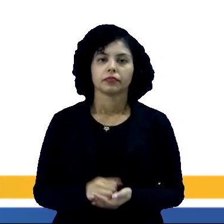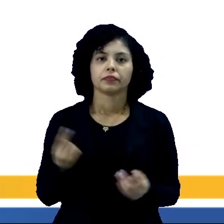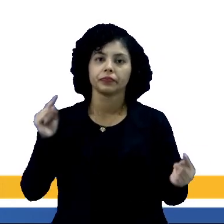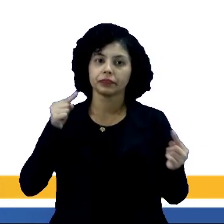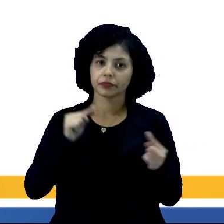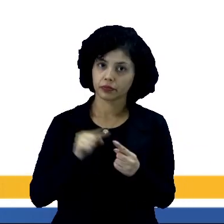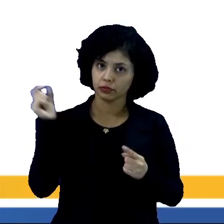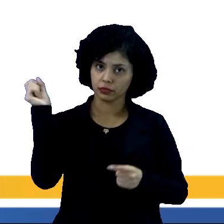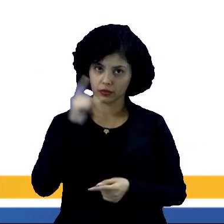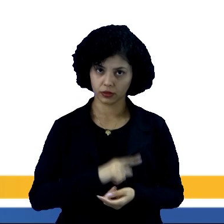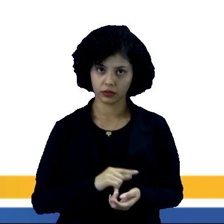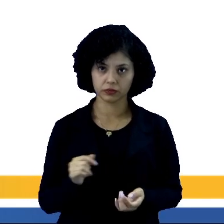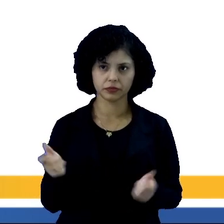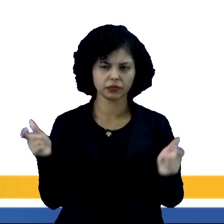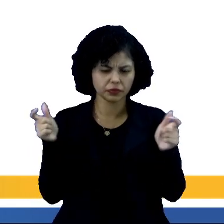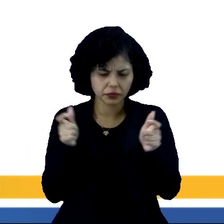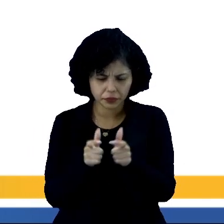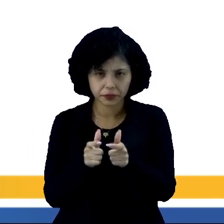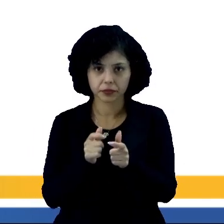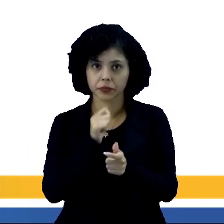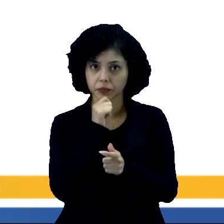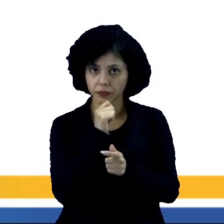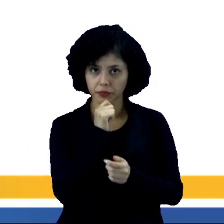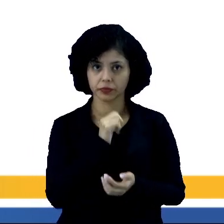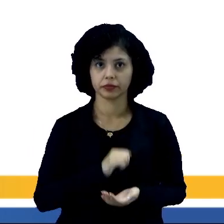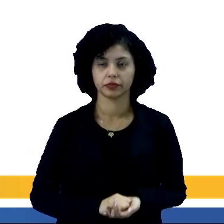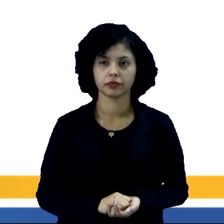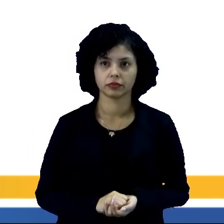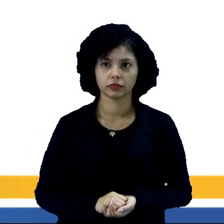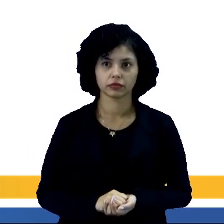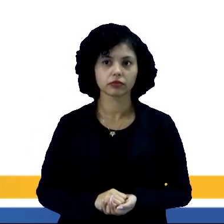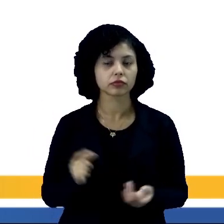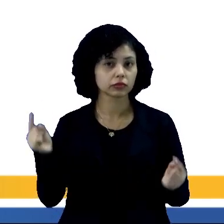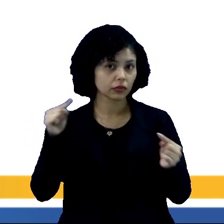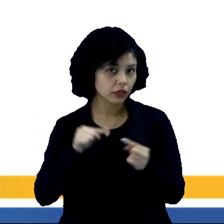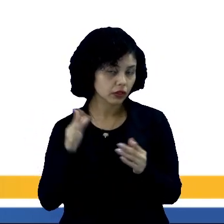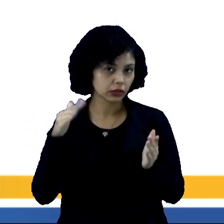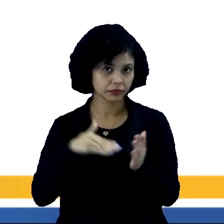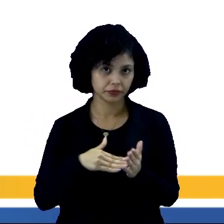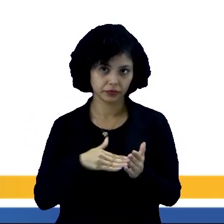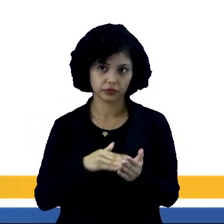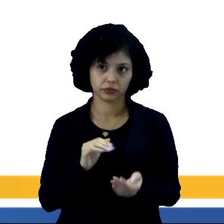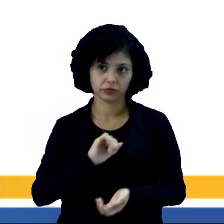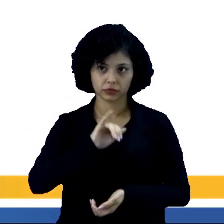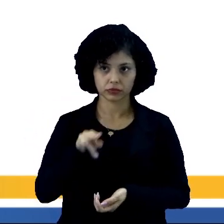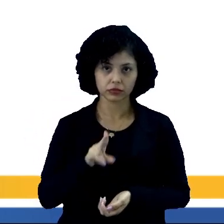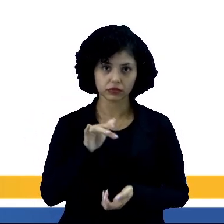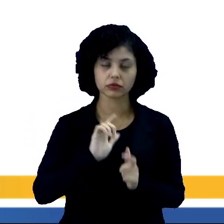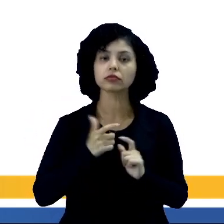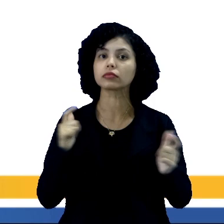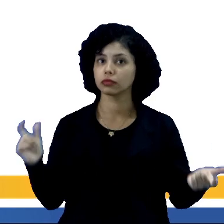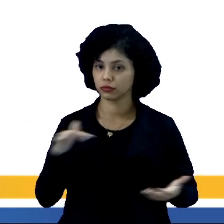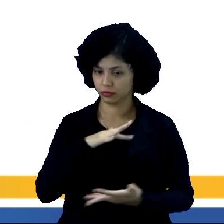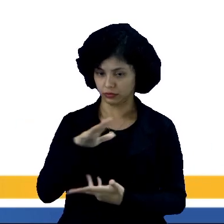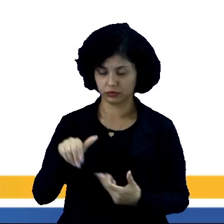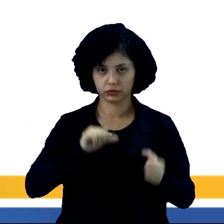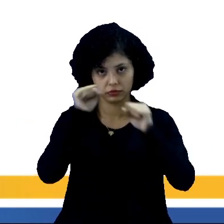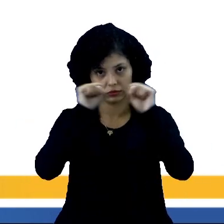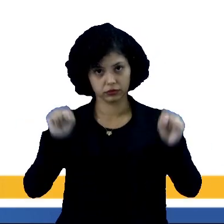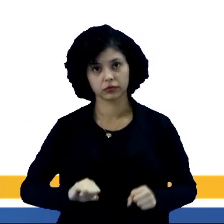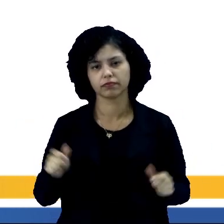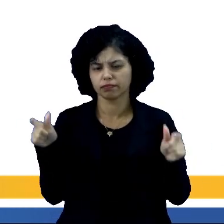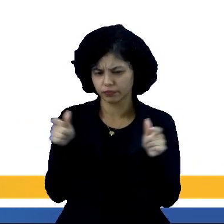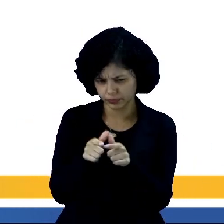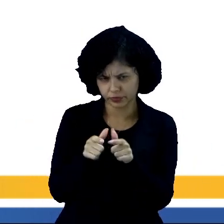perto do Sol, a Terra é muito pequena. Perto até do Sol, Júpiter, que é o maior planeta do Sistema